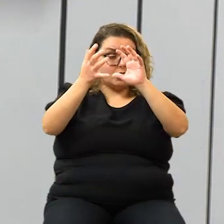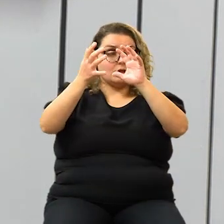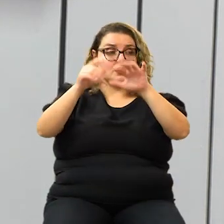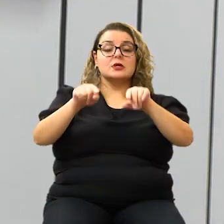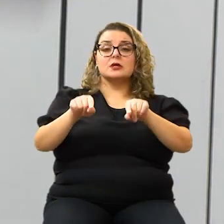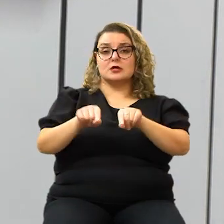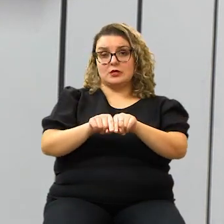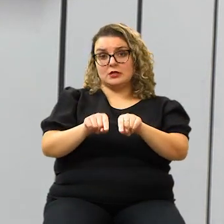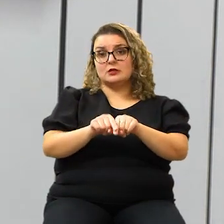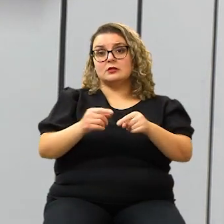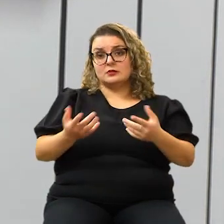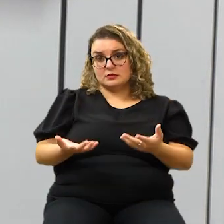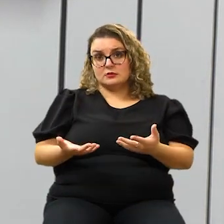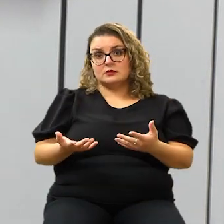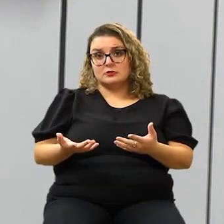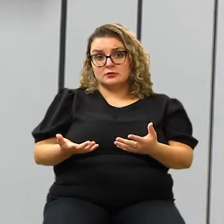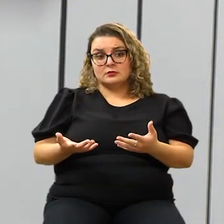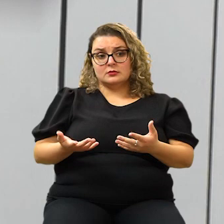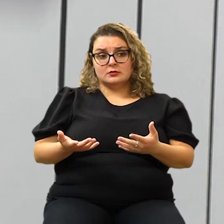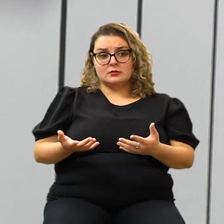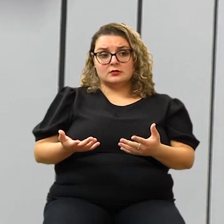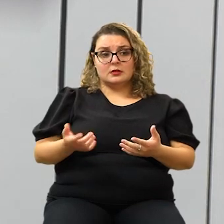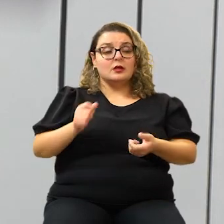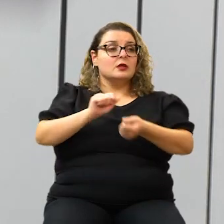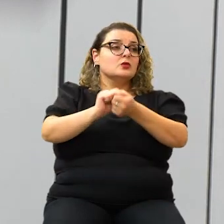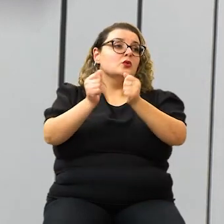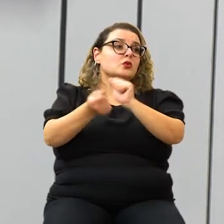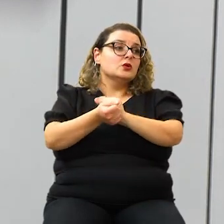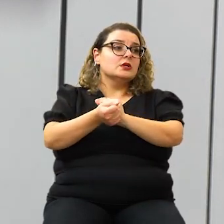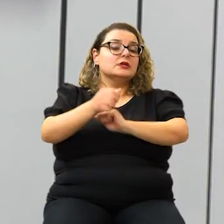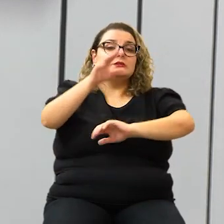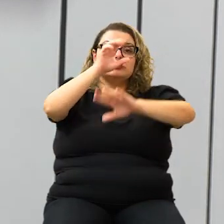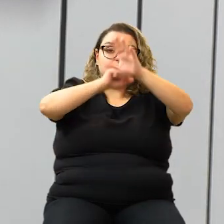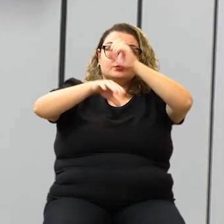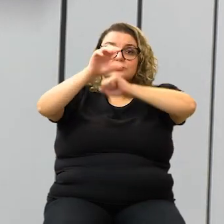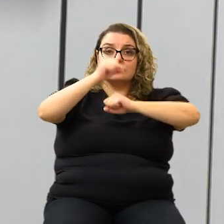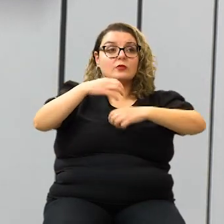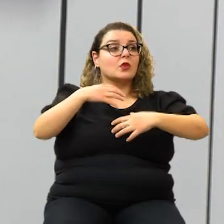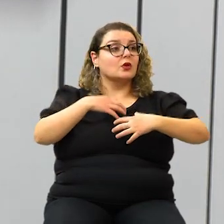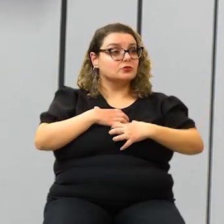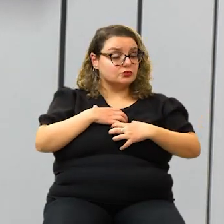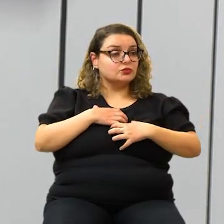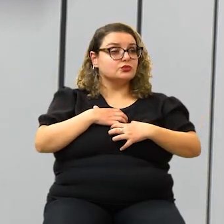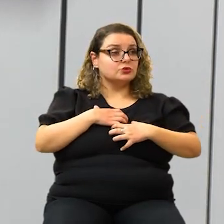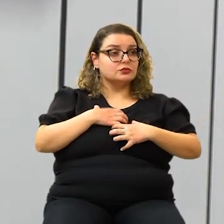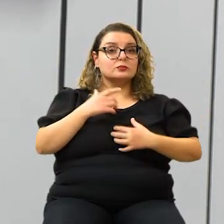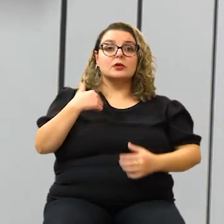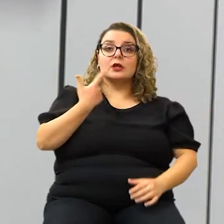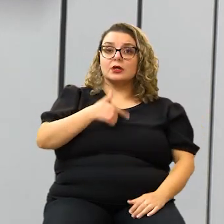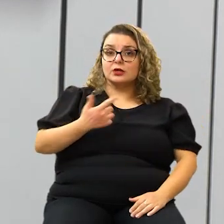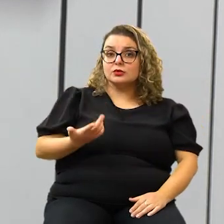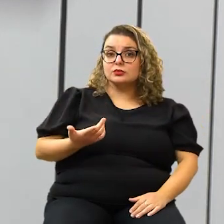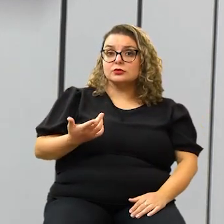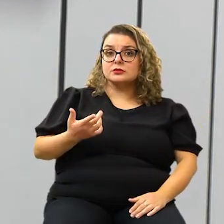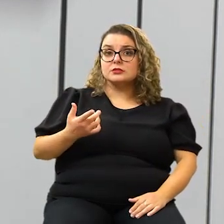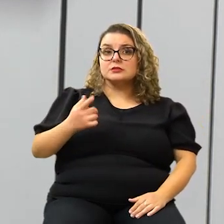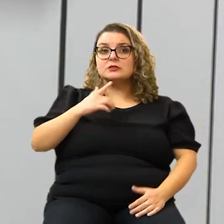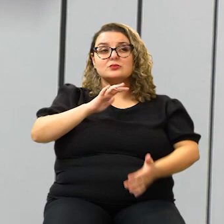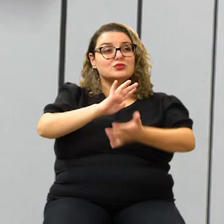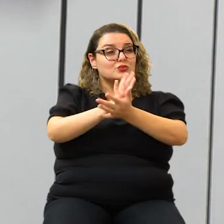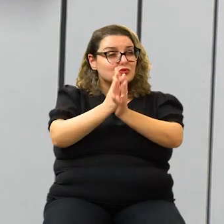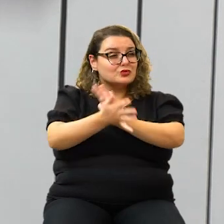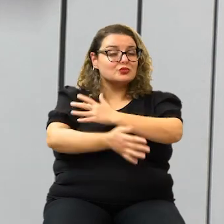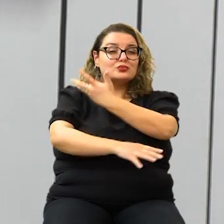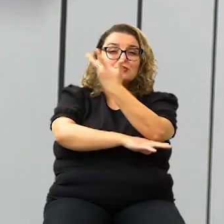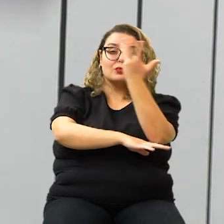climáticas e também nos adaptar e aprender as formas para que a gente não agrida o meio